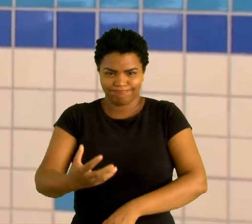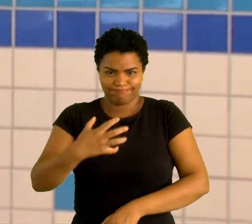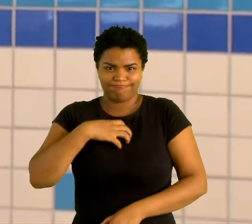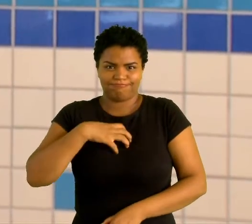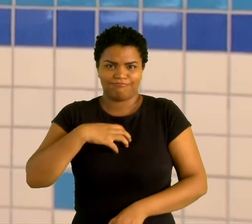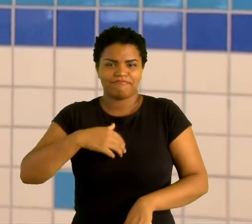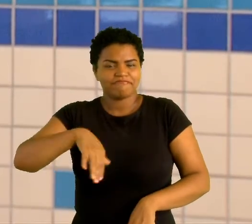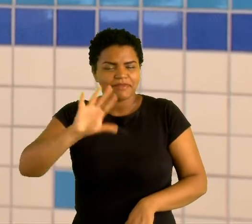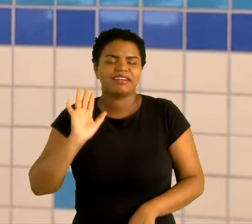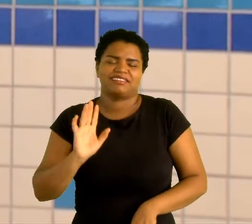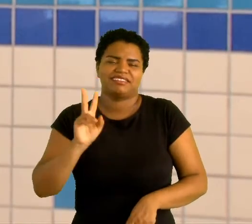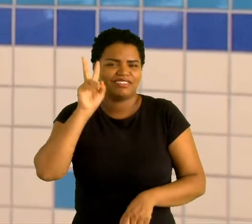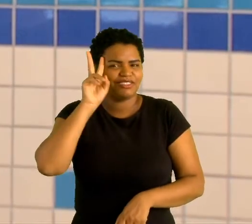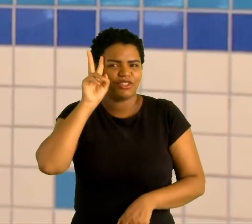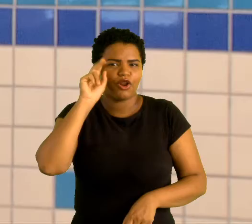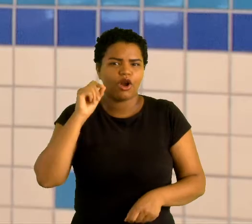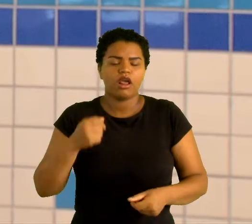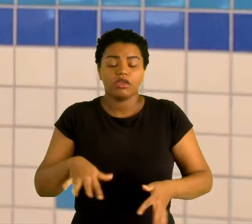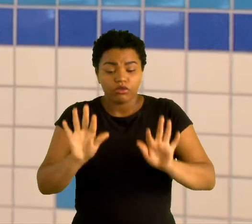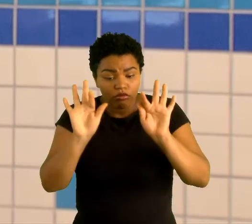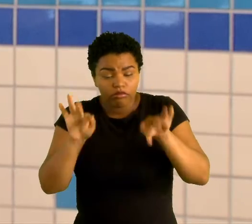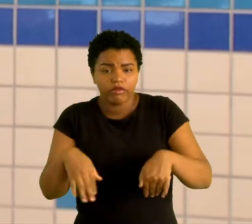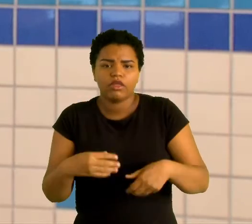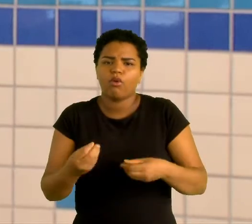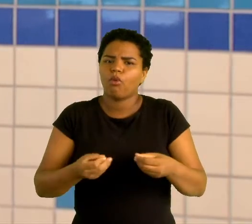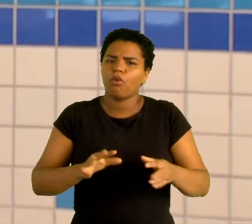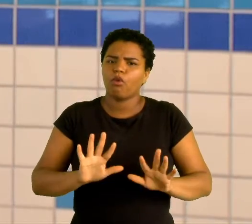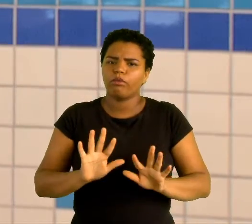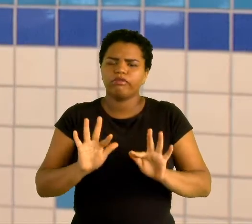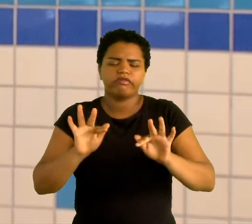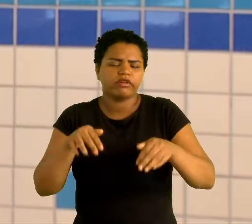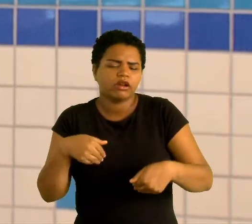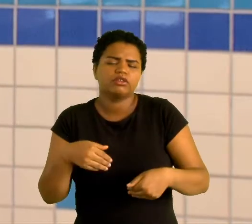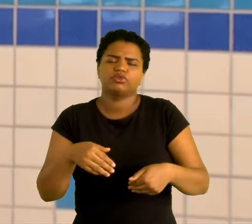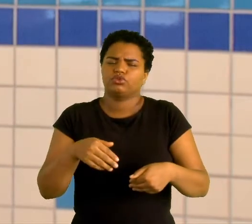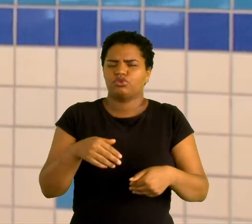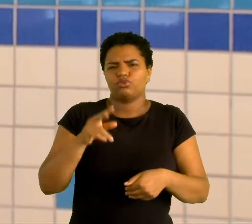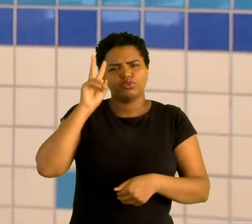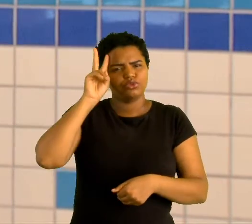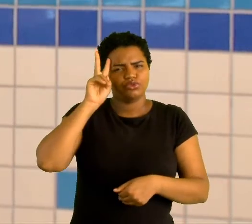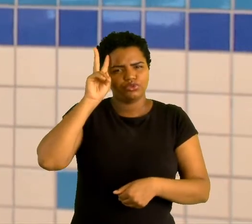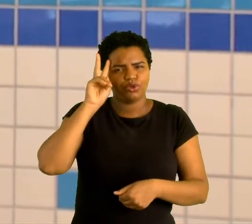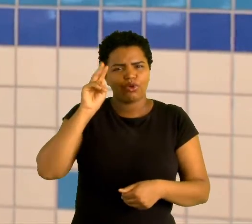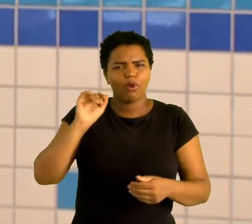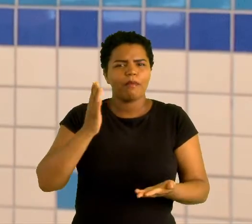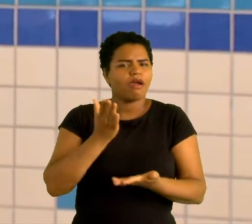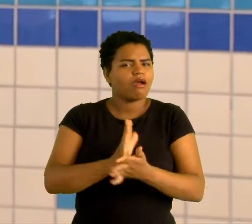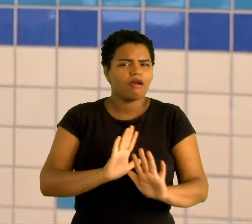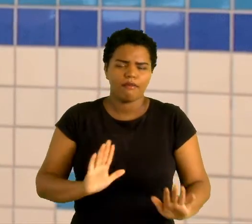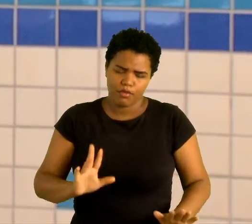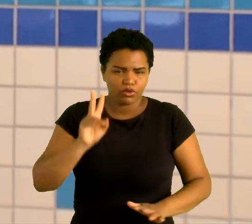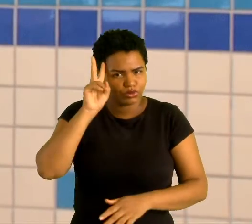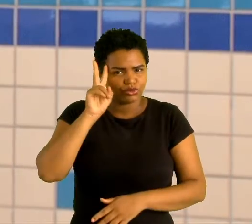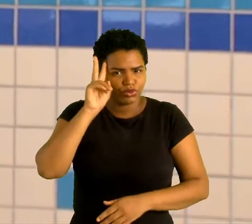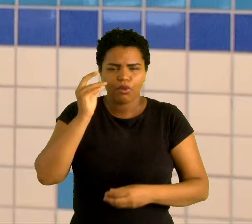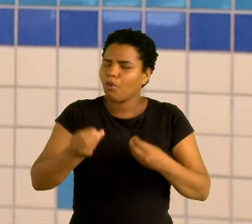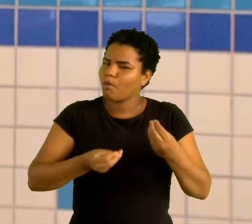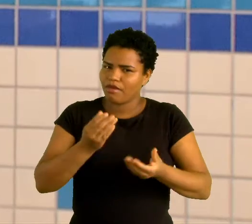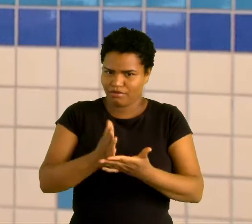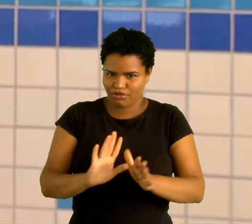que desenvolveu, como que desenrolou a história, como que fechou, como que fez o fechamento daquela